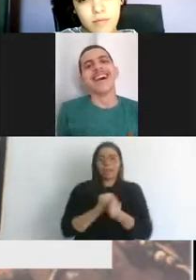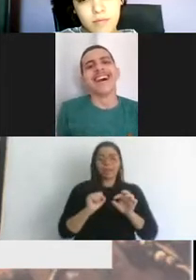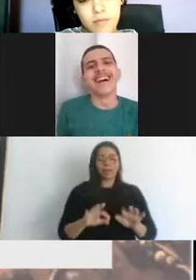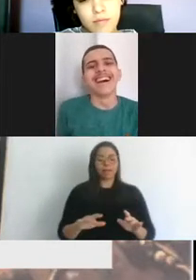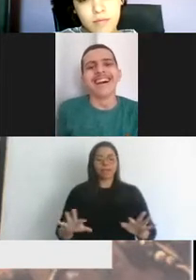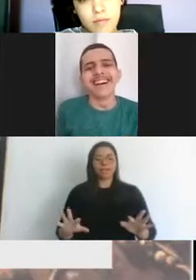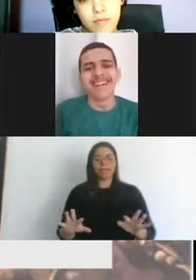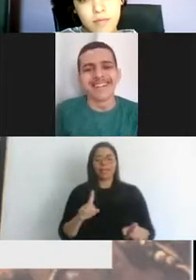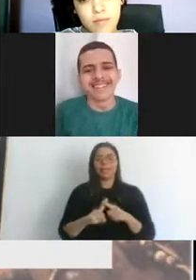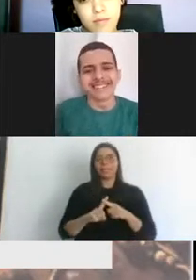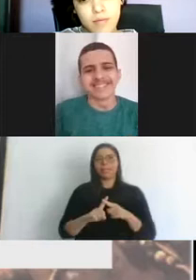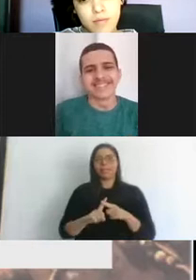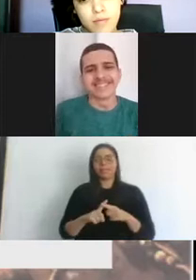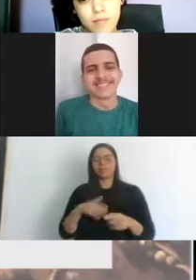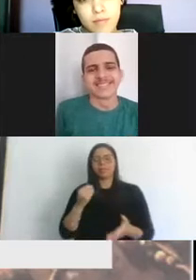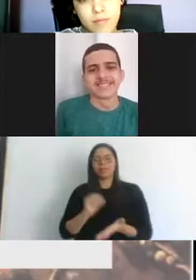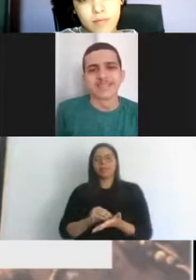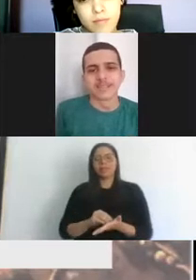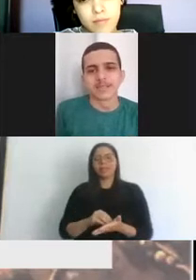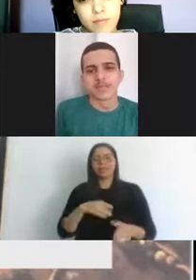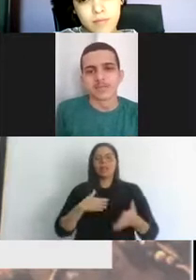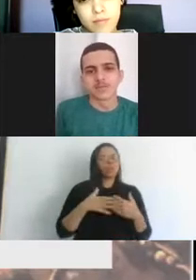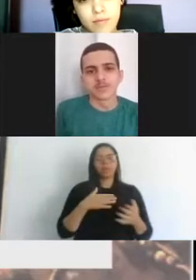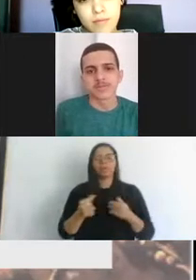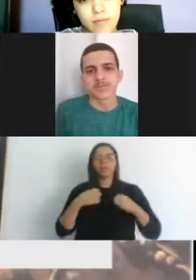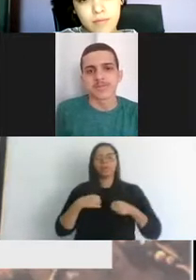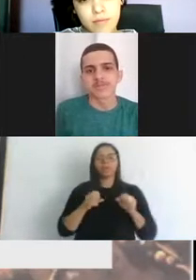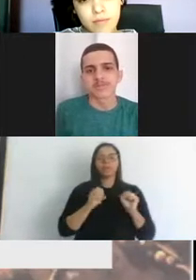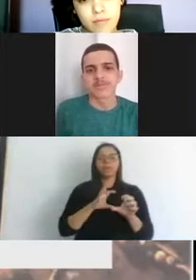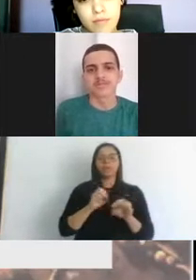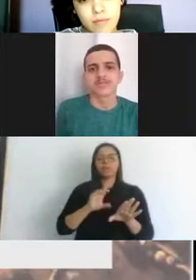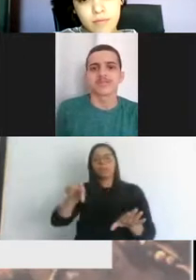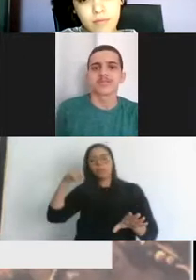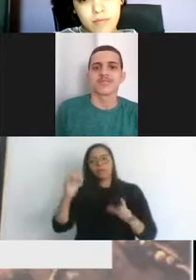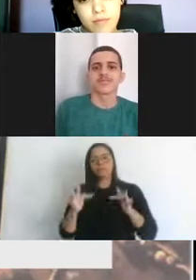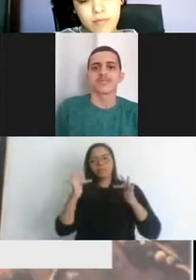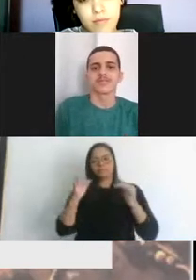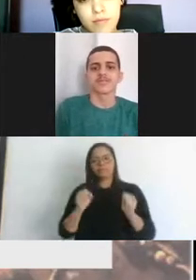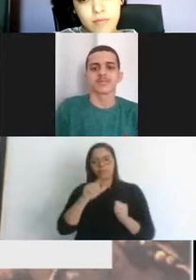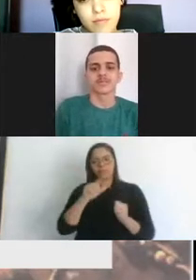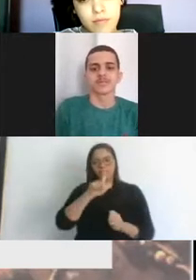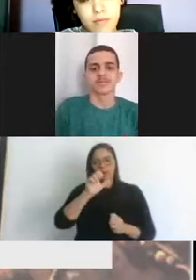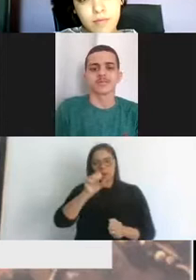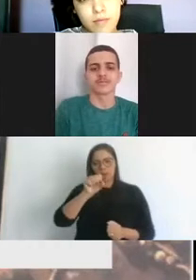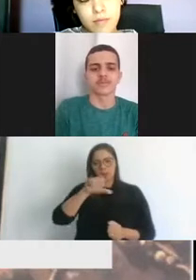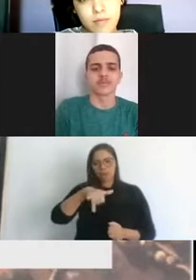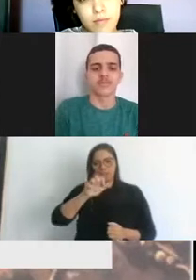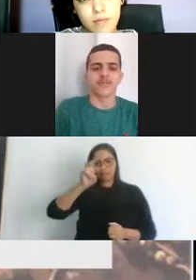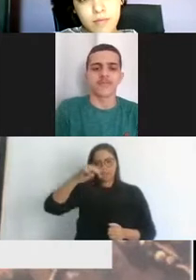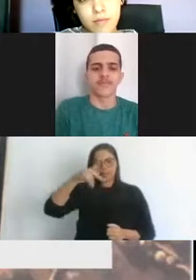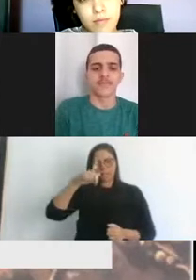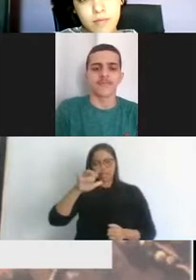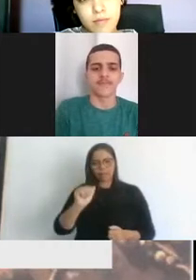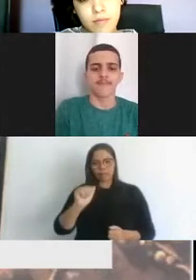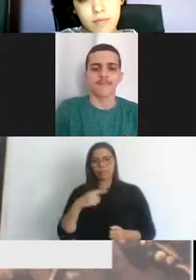eu vou tentar qualquer coisa eu te mando te mando depois pelo simples para o pessoal né que é melhor comer nada ou pela